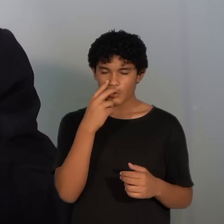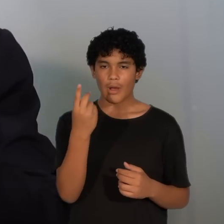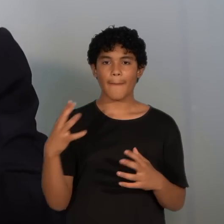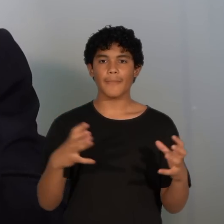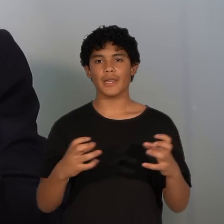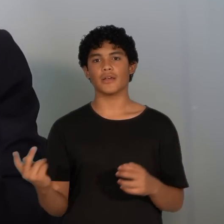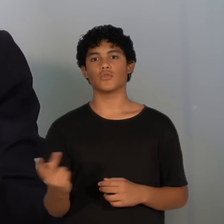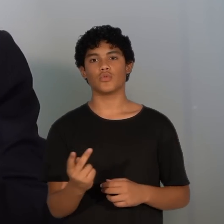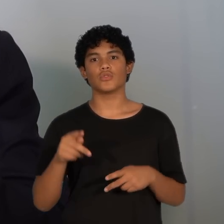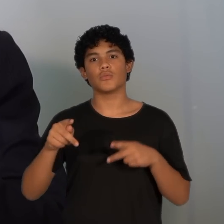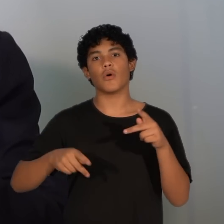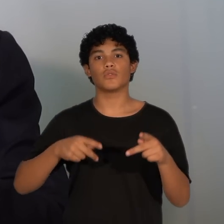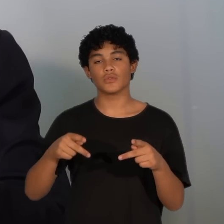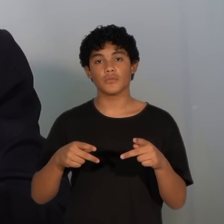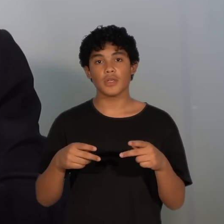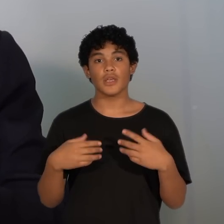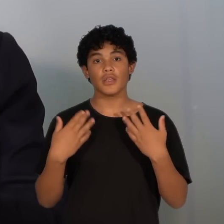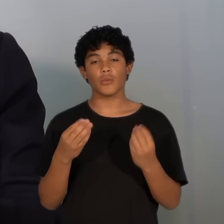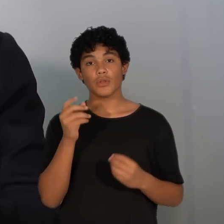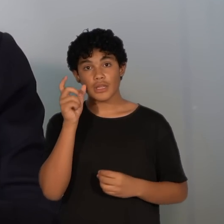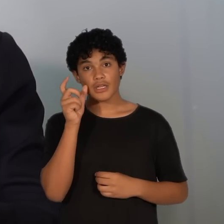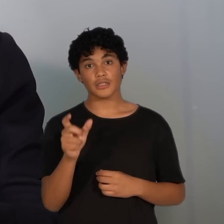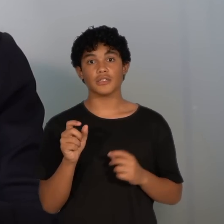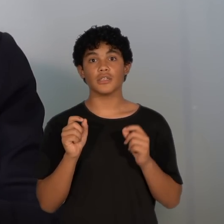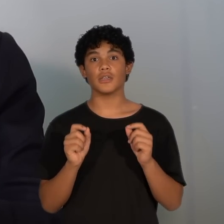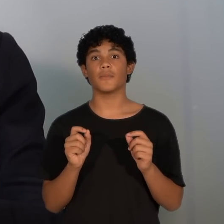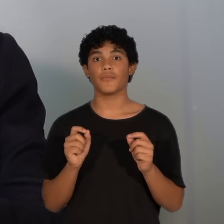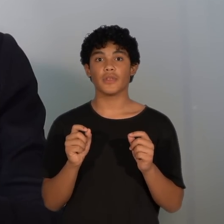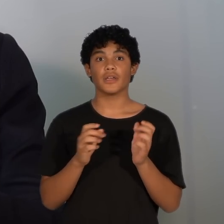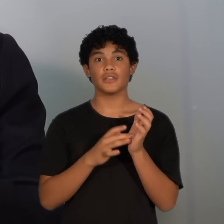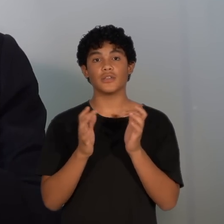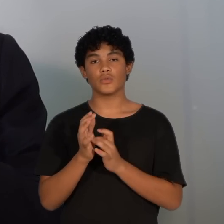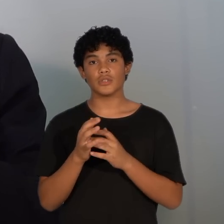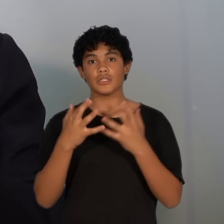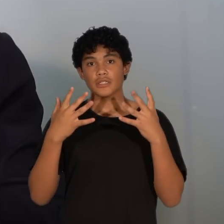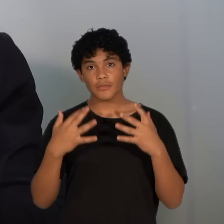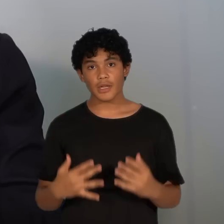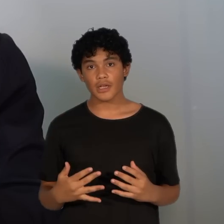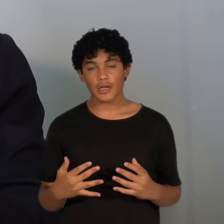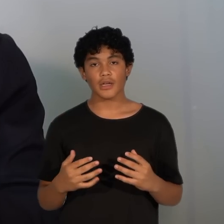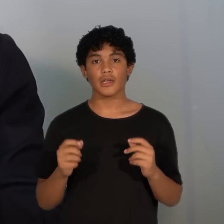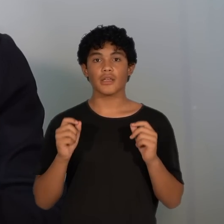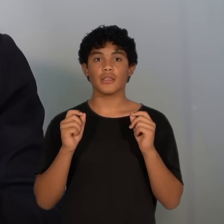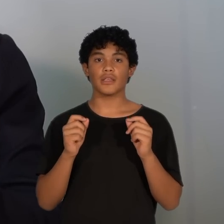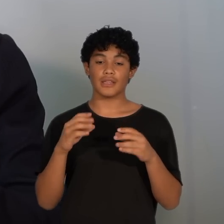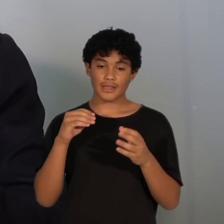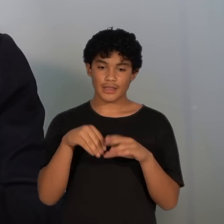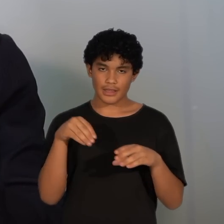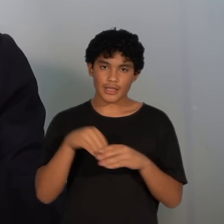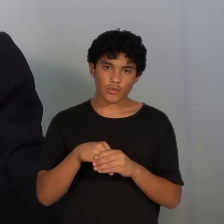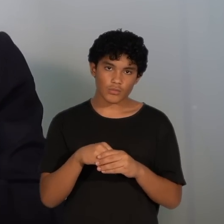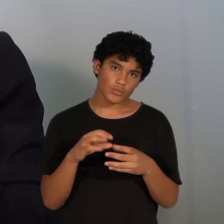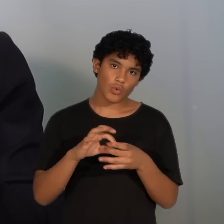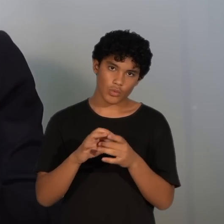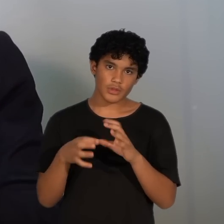ficou essa rixa entre eles. Né? E o interessante é que Jesus explica exatamente